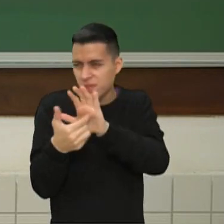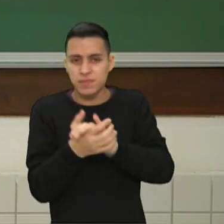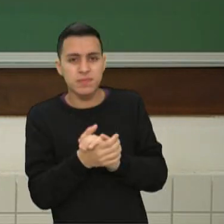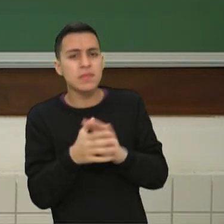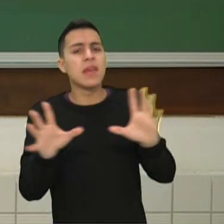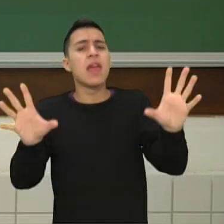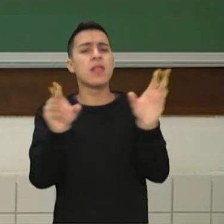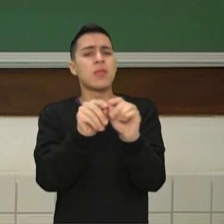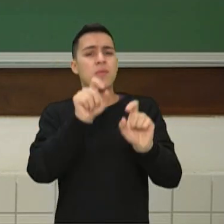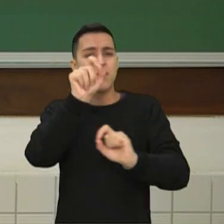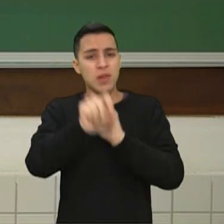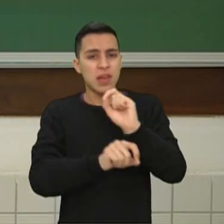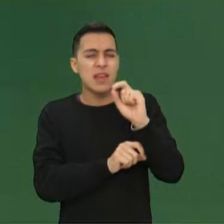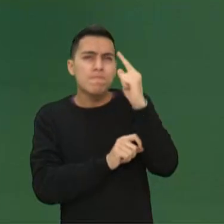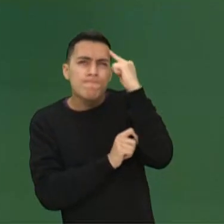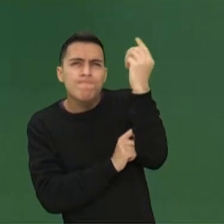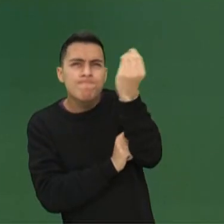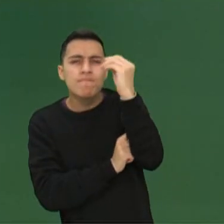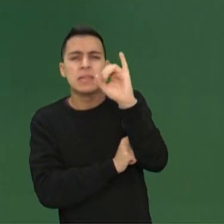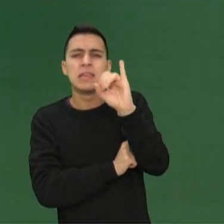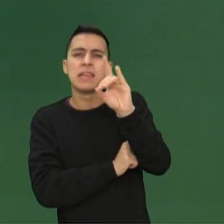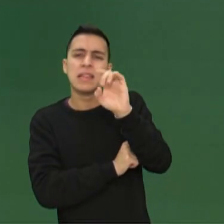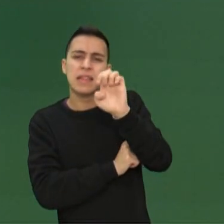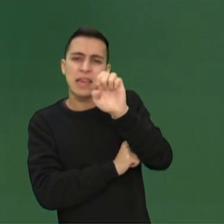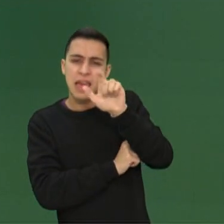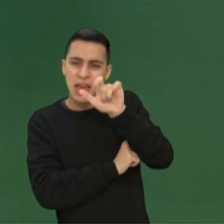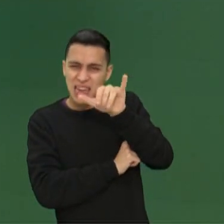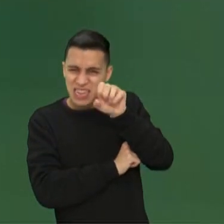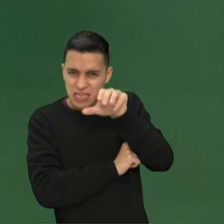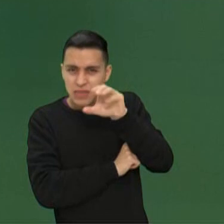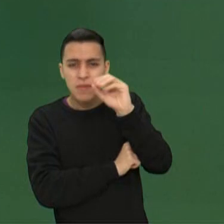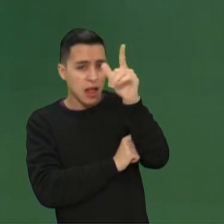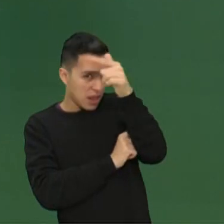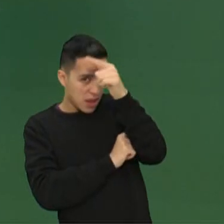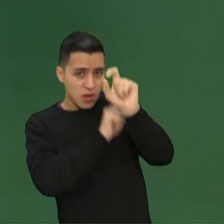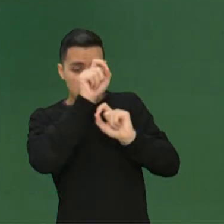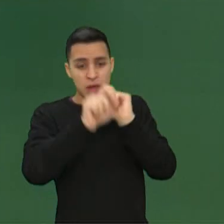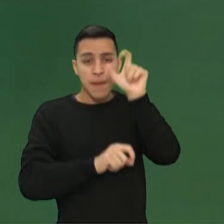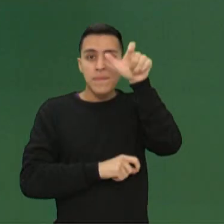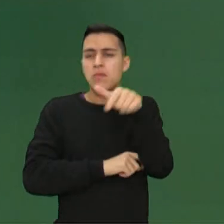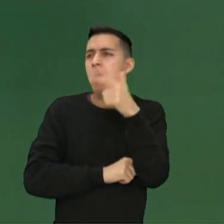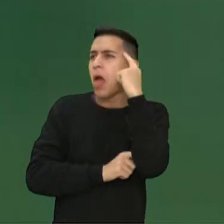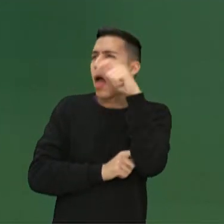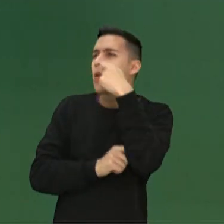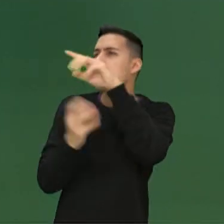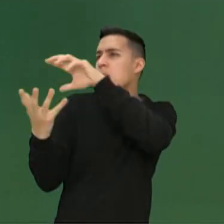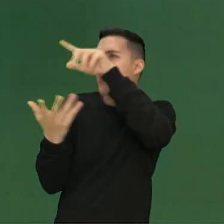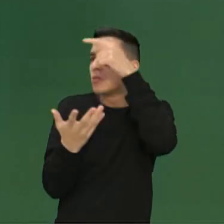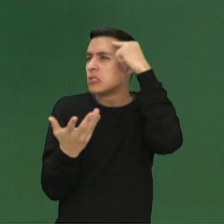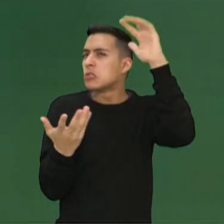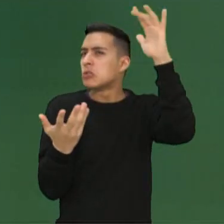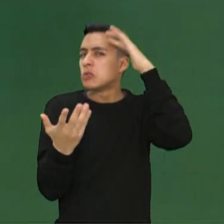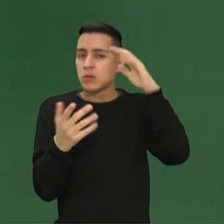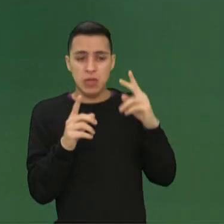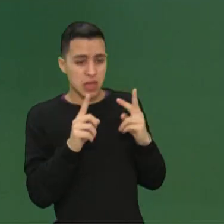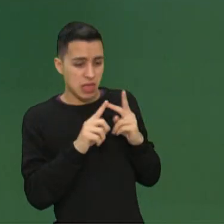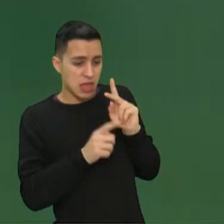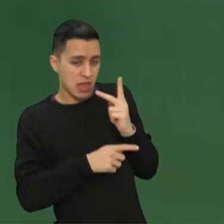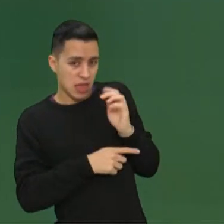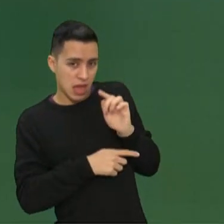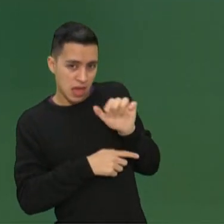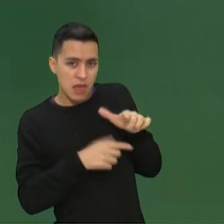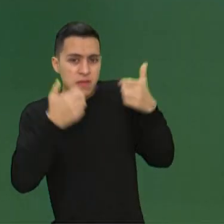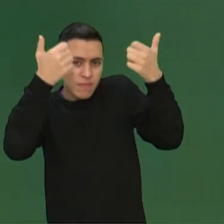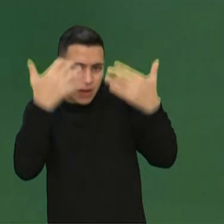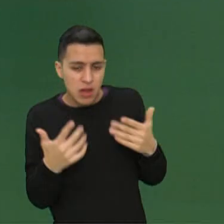seguinte: o idealismo alemão vai ser essa valorização da ideia que o sujeito cria do mundo, né? A partir disso, Hegel vai explicar que o mundo